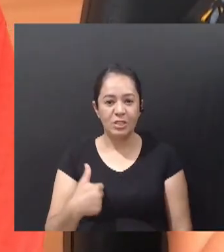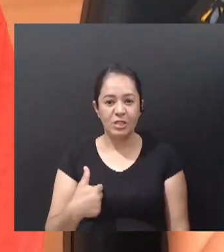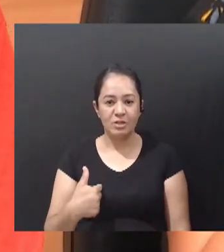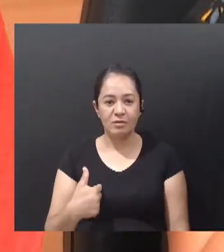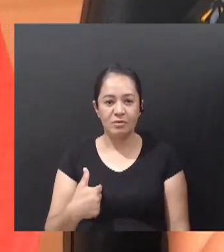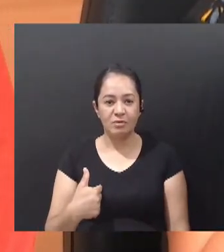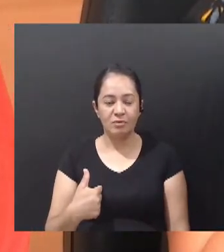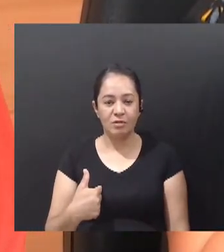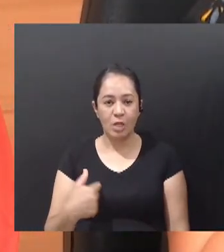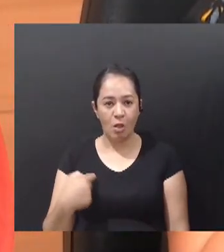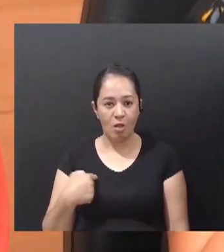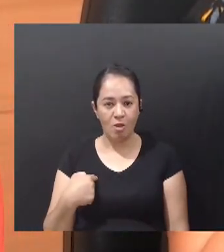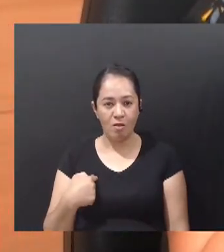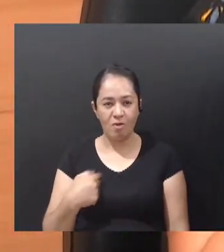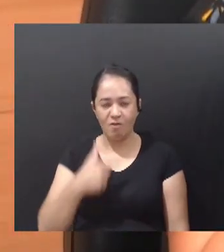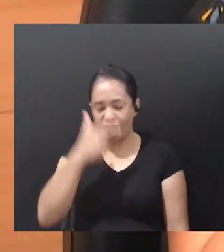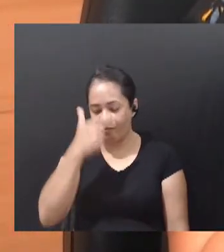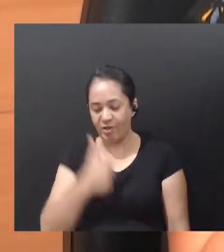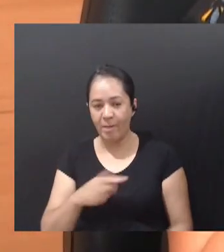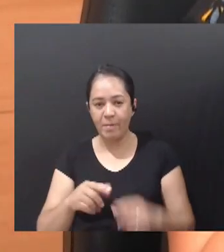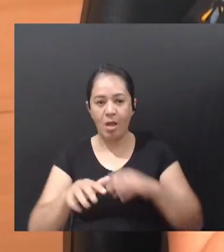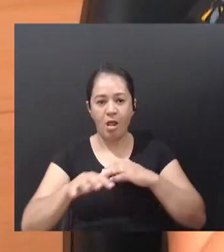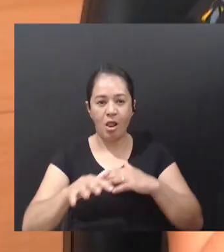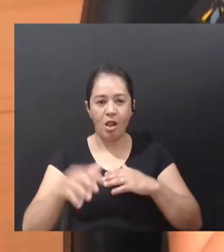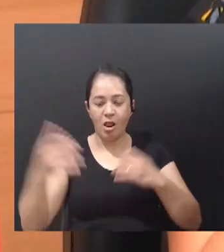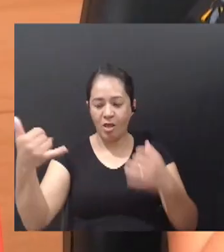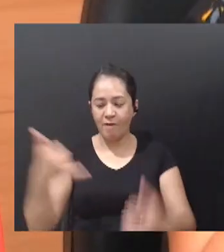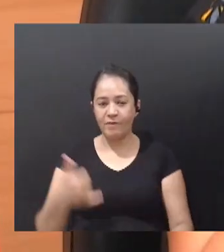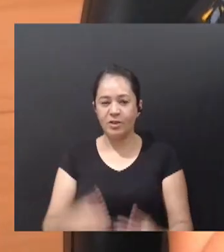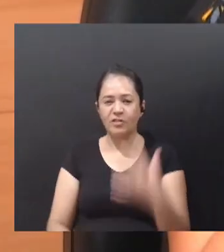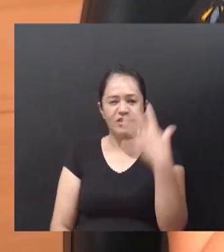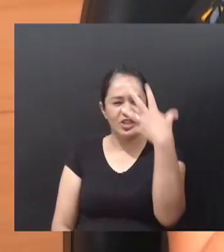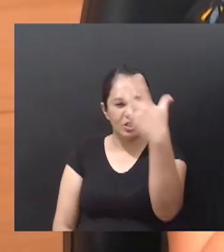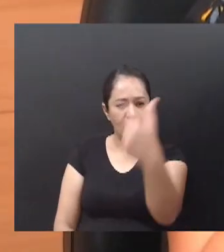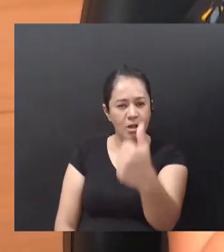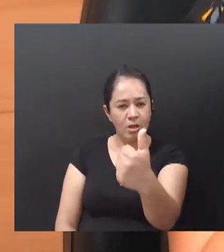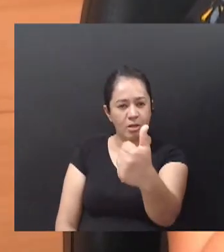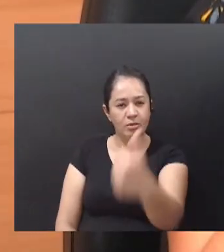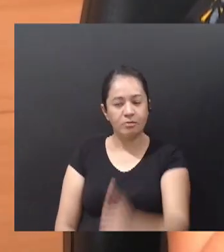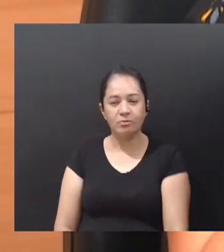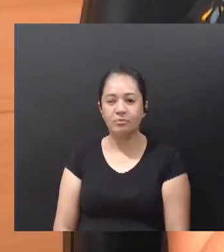falou que eu era feio, hip hop veio e disse: tu é bonito pra caralho.